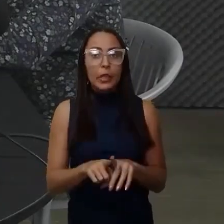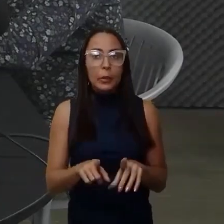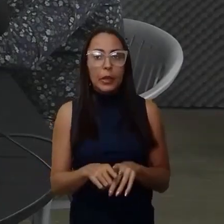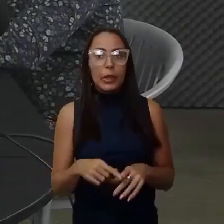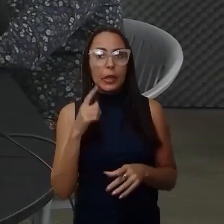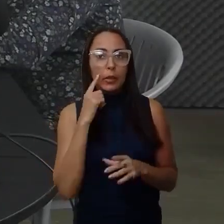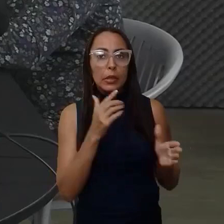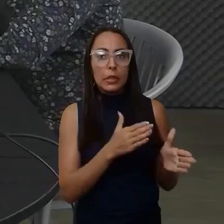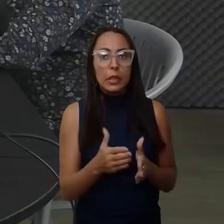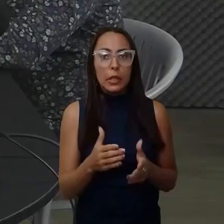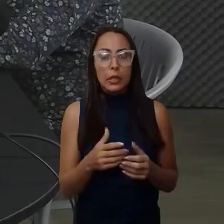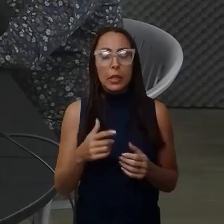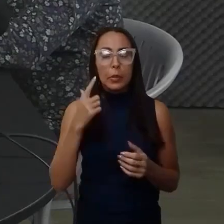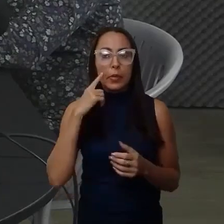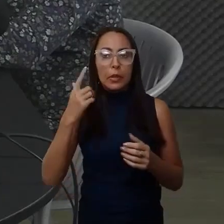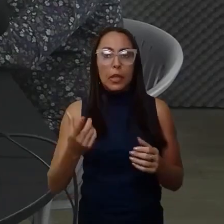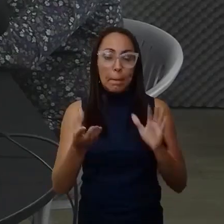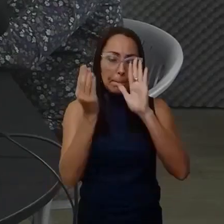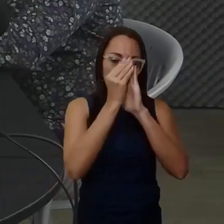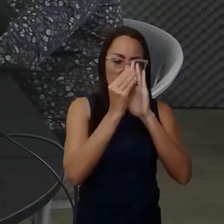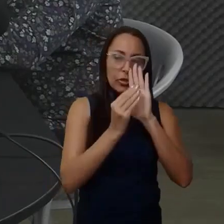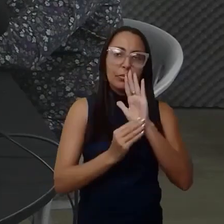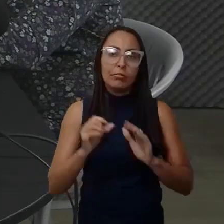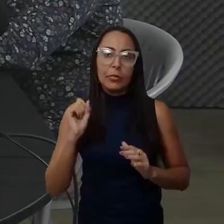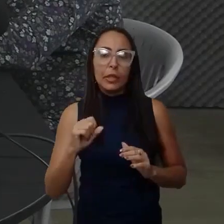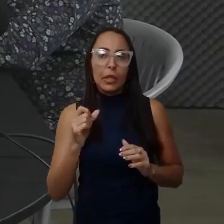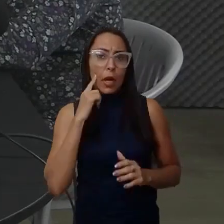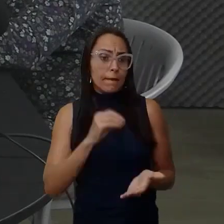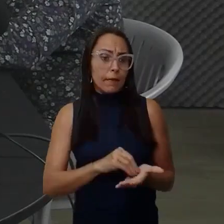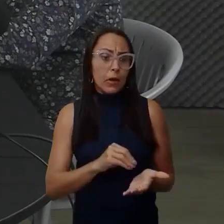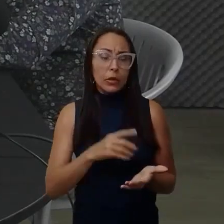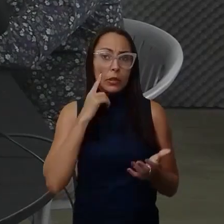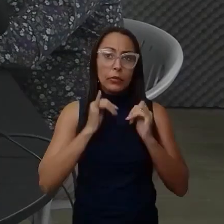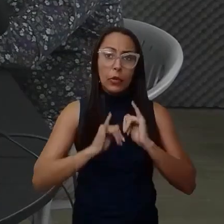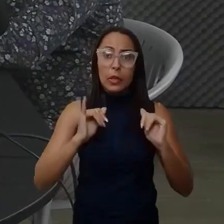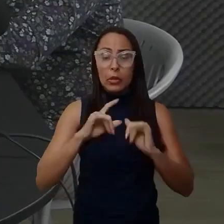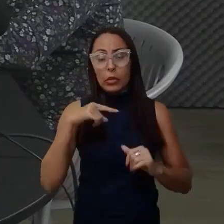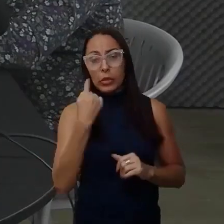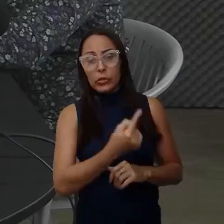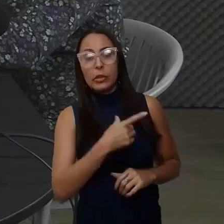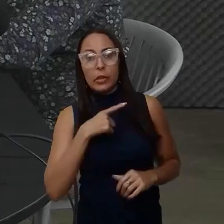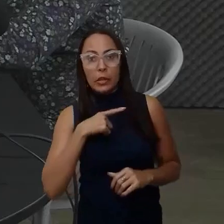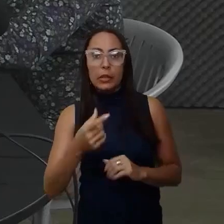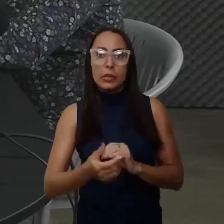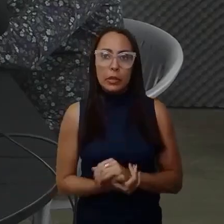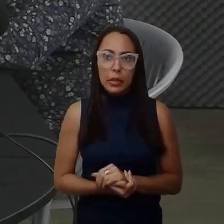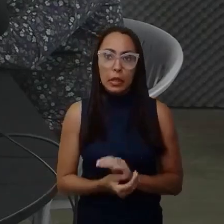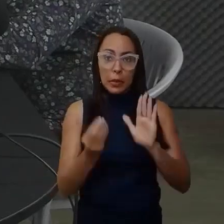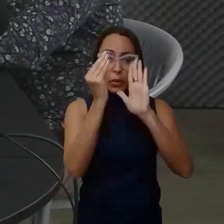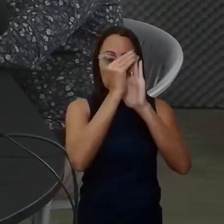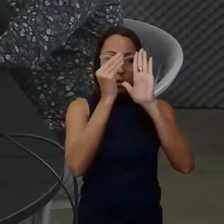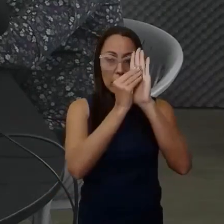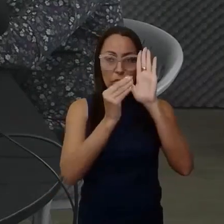saída criativa para você preencher, né, a falta de informação que a gente tem, né, preencher essas lacunas